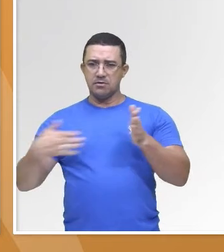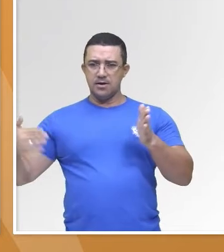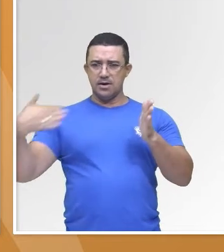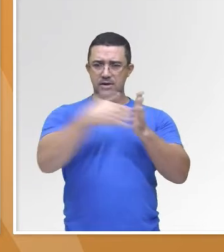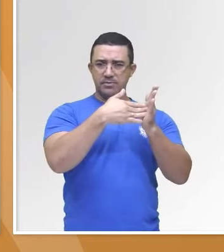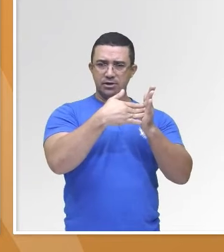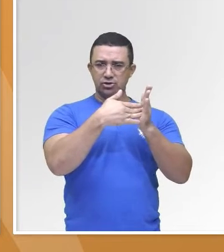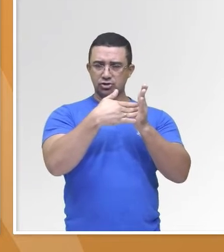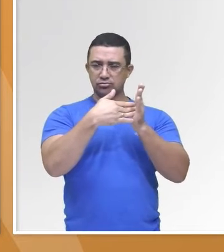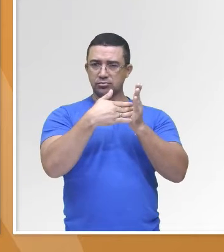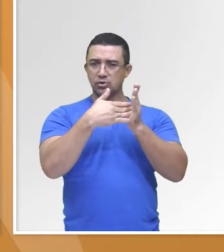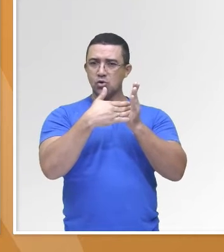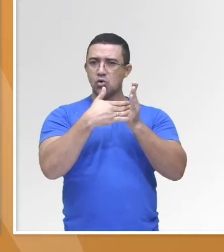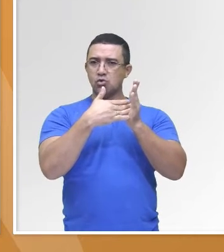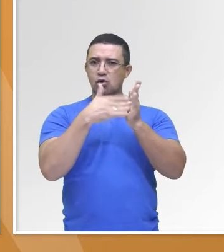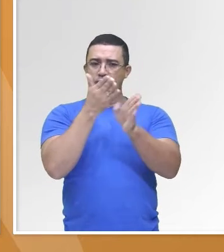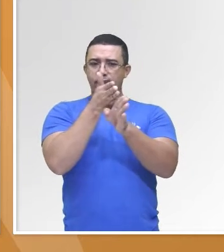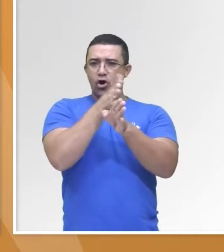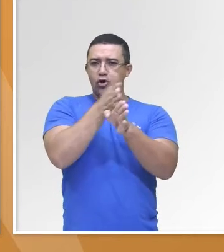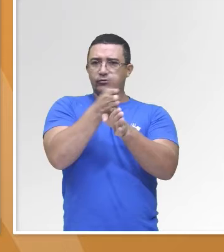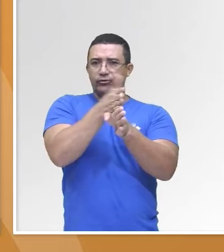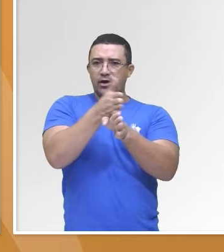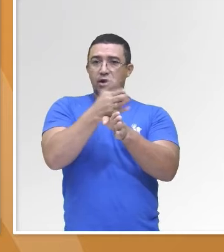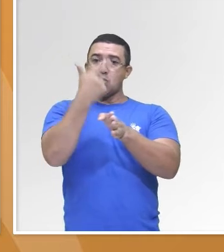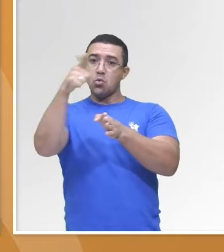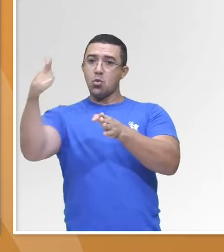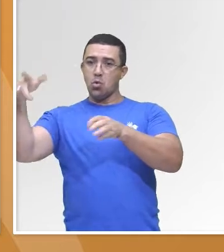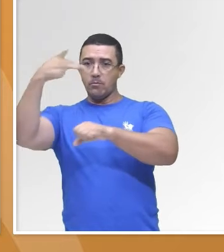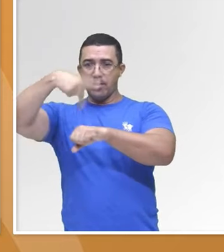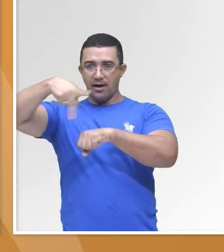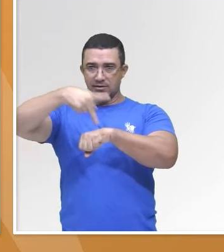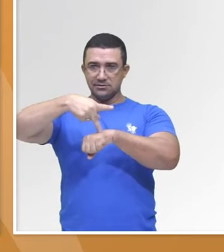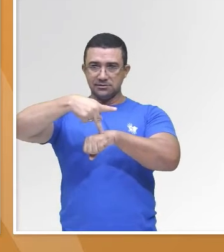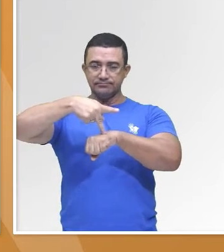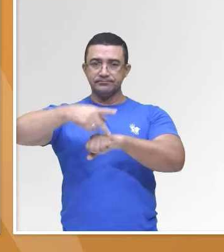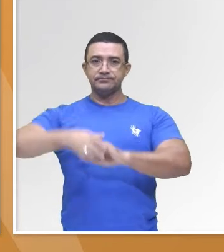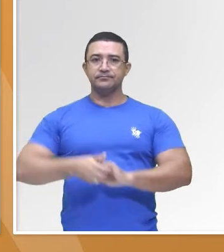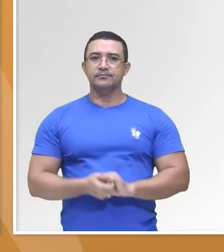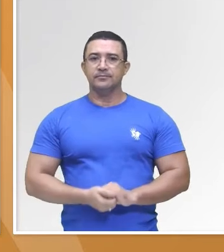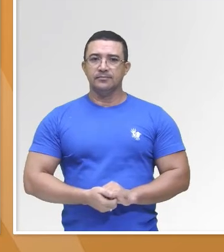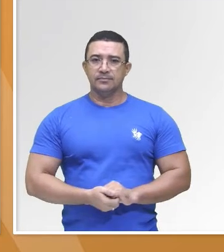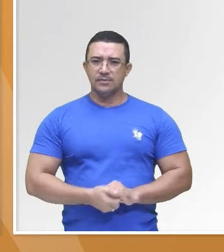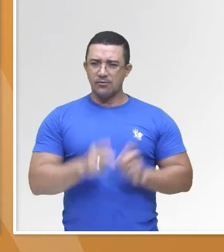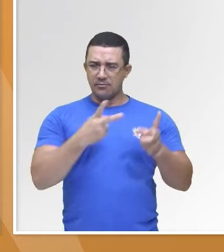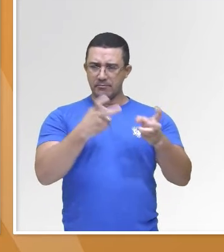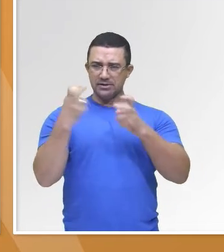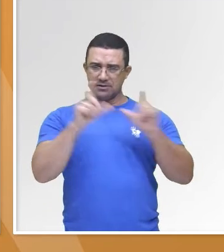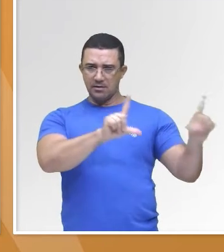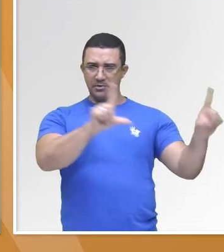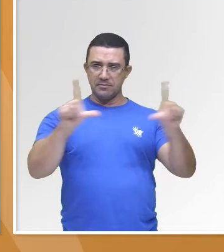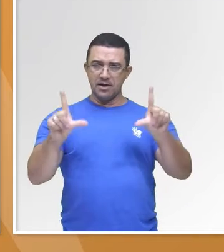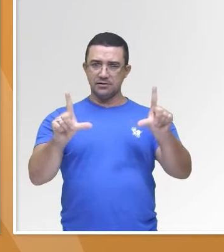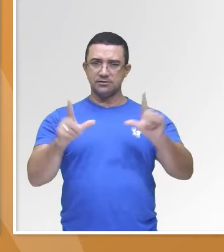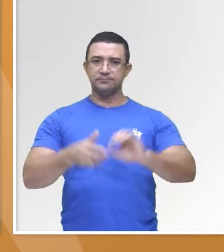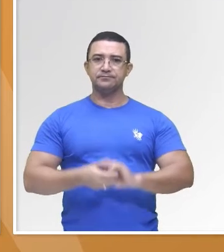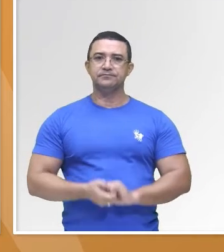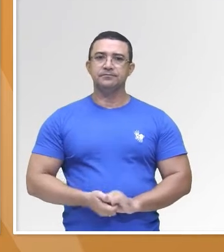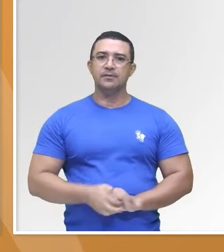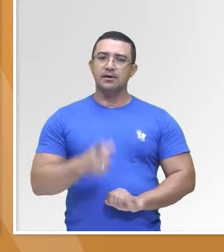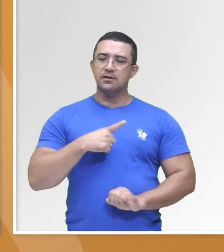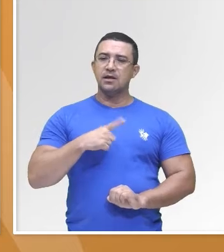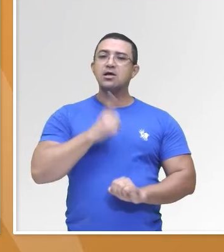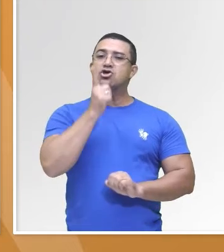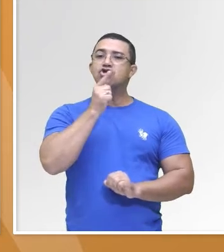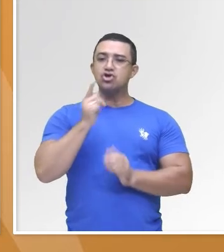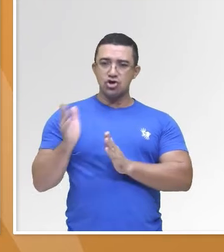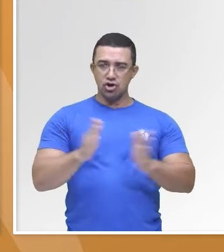com outros países. Certo? Então, sobre o Rio Paraná, observem aí a imagem. Nós temos, tá, do